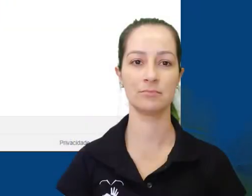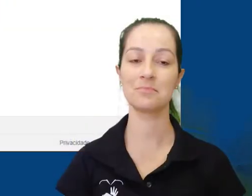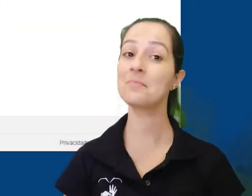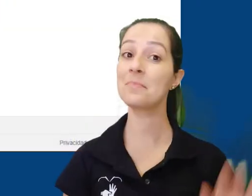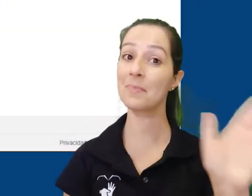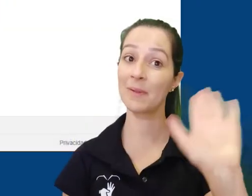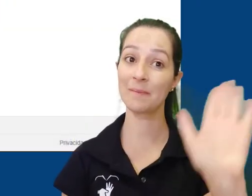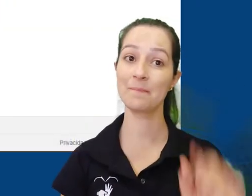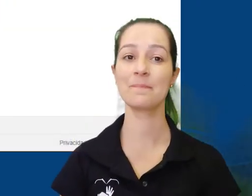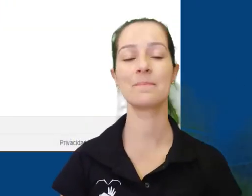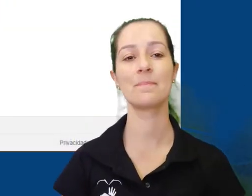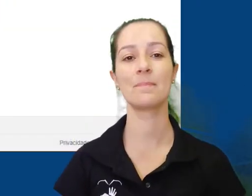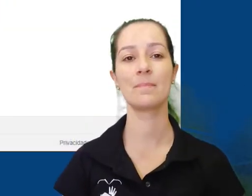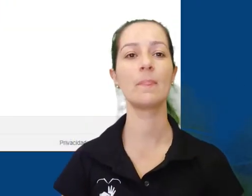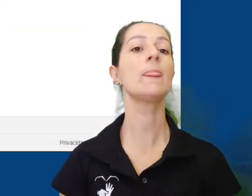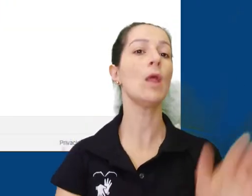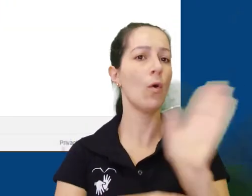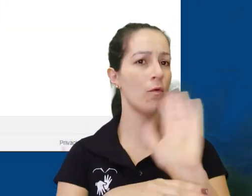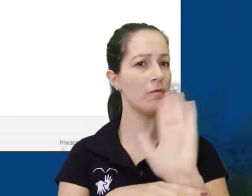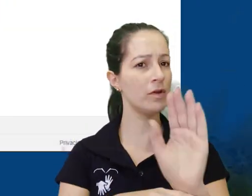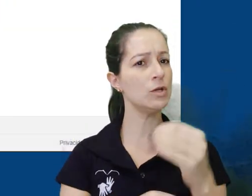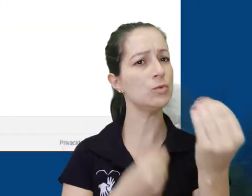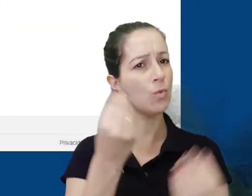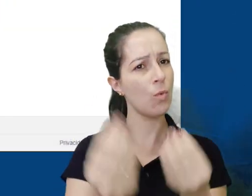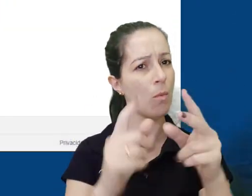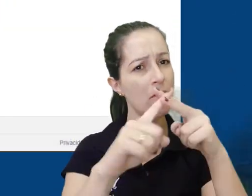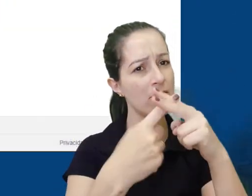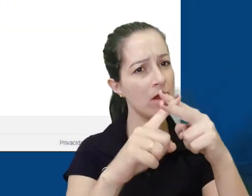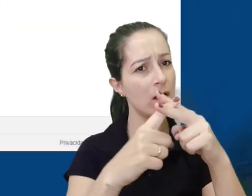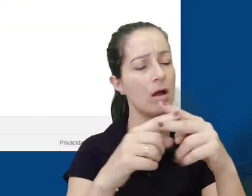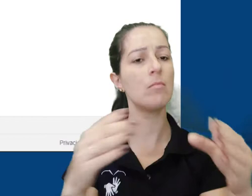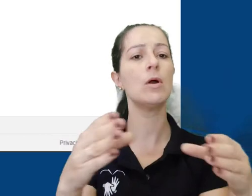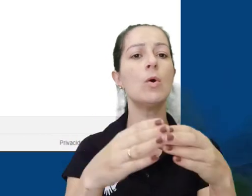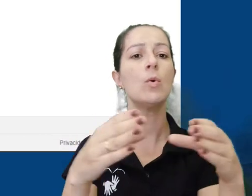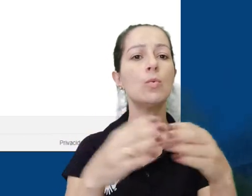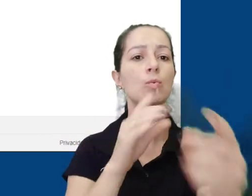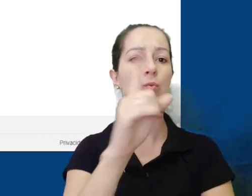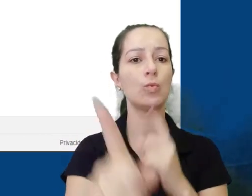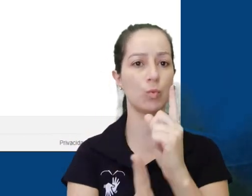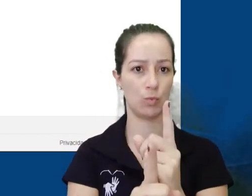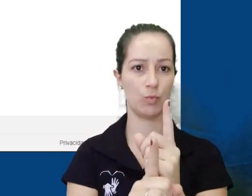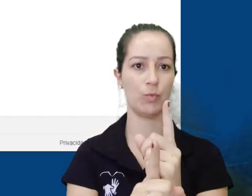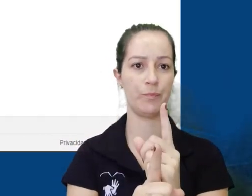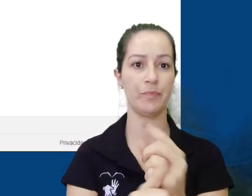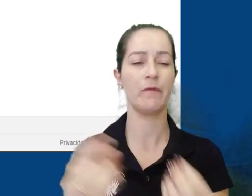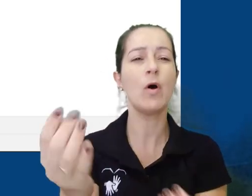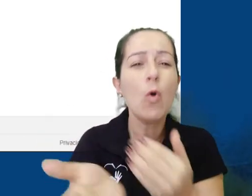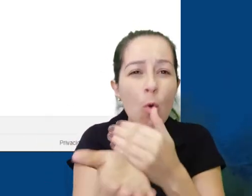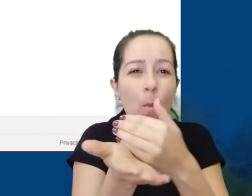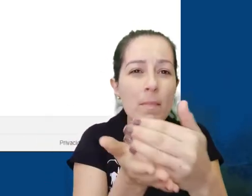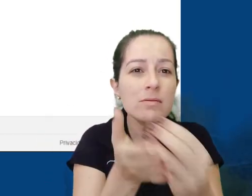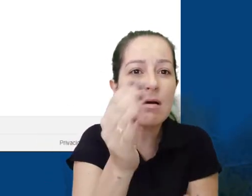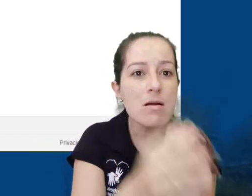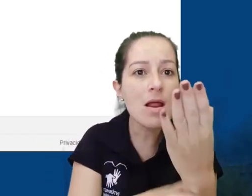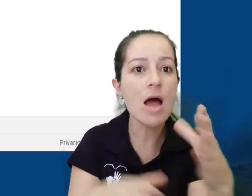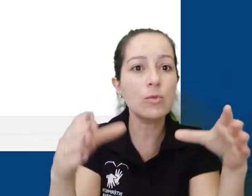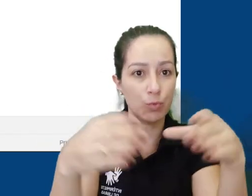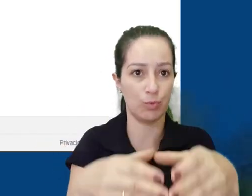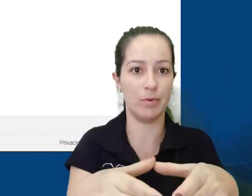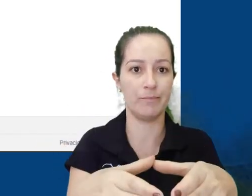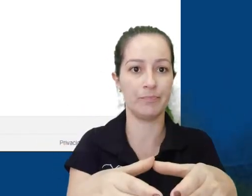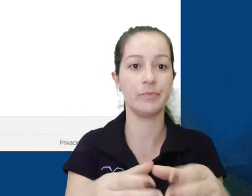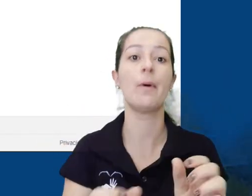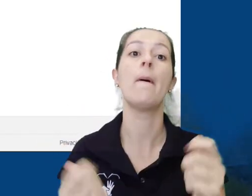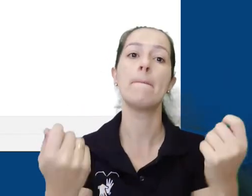o Olá nesse vídeo vamos começar a explorar a ferramenta acréscimo do Google e vamos criar uma turma do zero o primeiro passo aí está